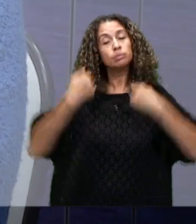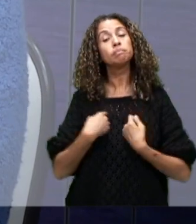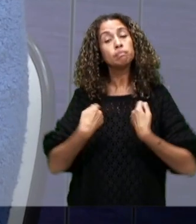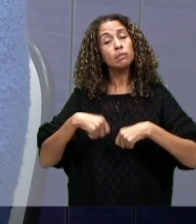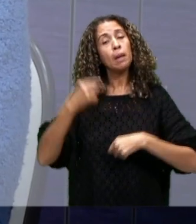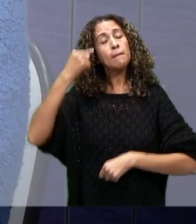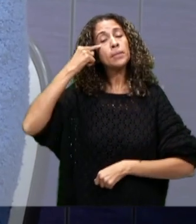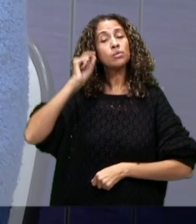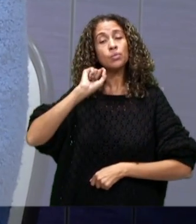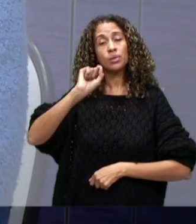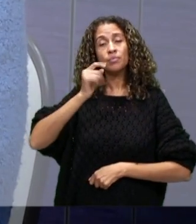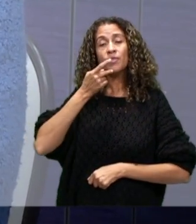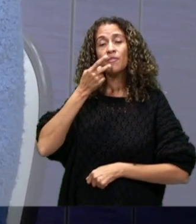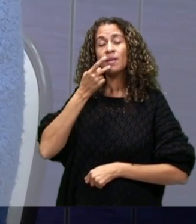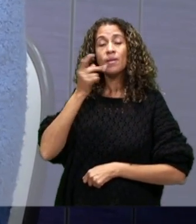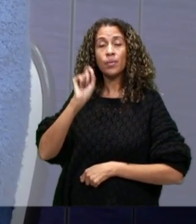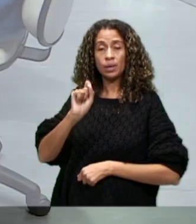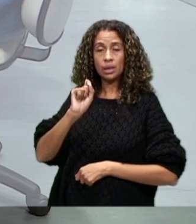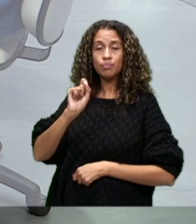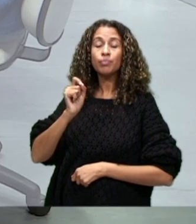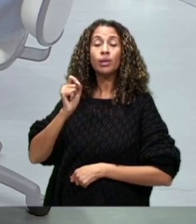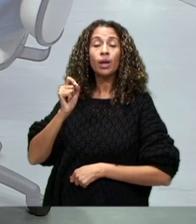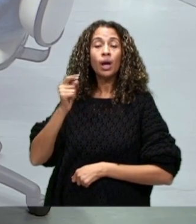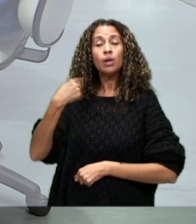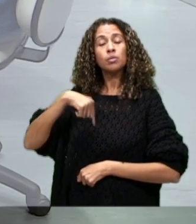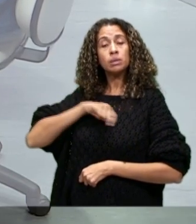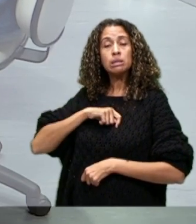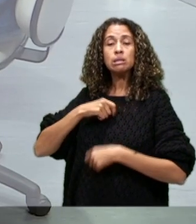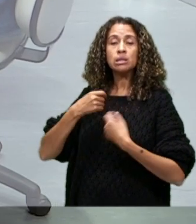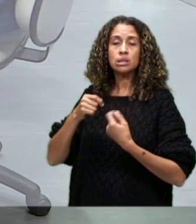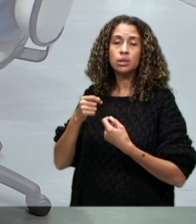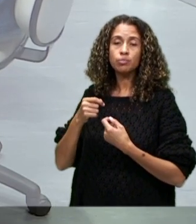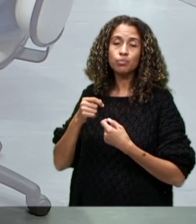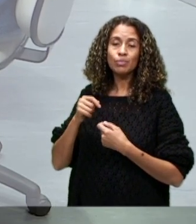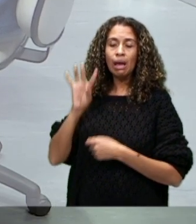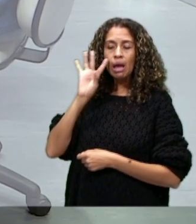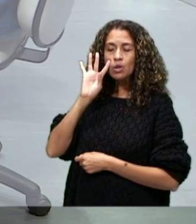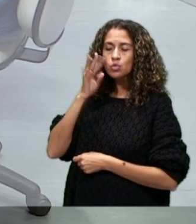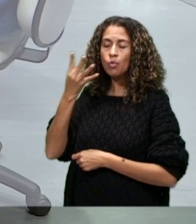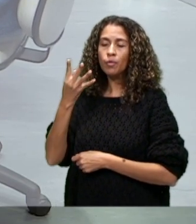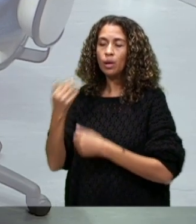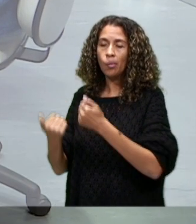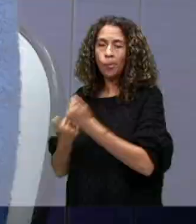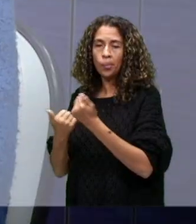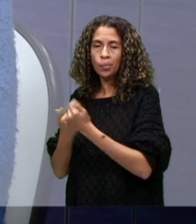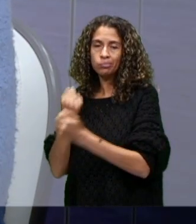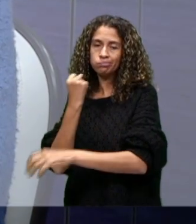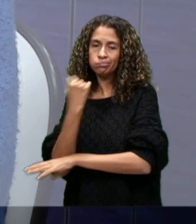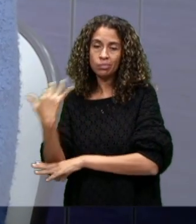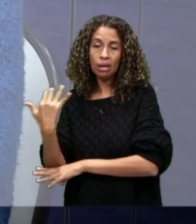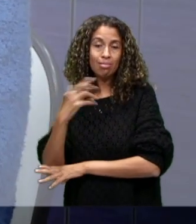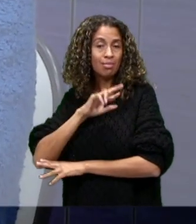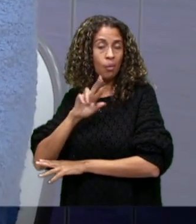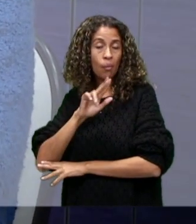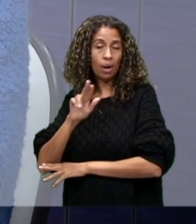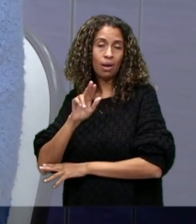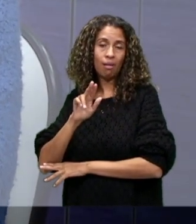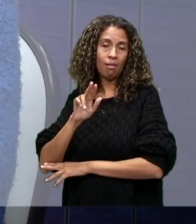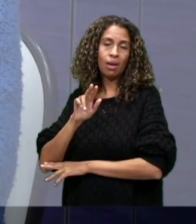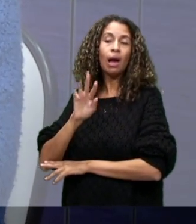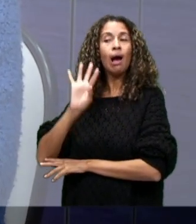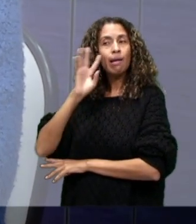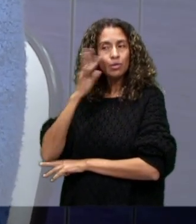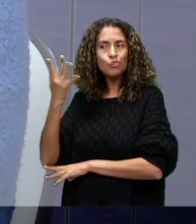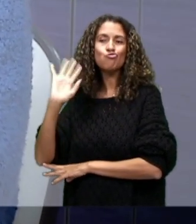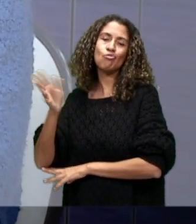têm falado muito em soluções baseadas na natureza. Eu não gosto do termo soluções baseadas na natureza, porque eu acho que não é baseado na natureza, a natureza já tem a